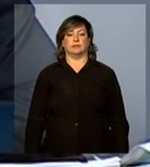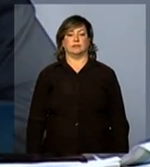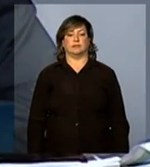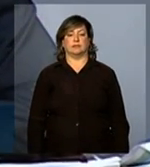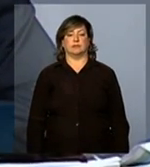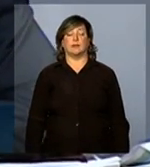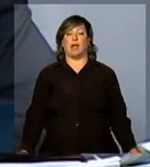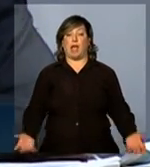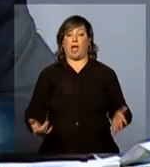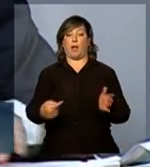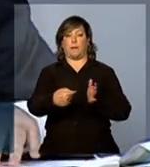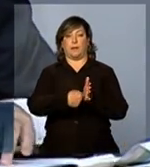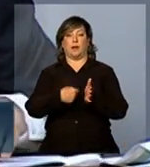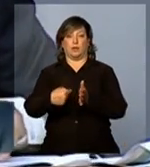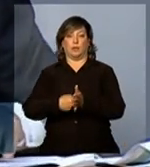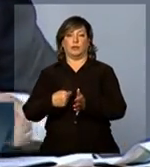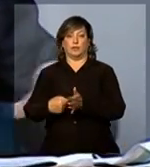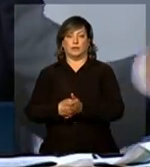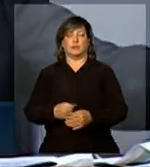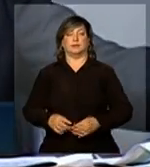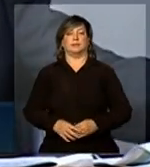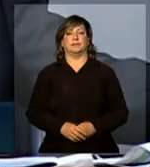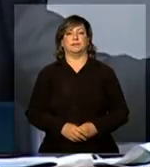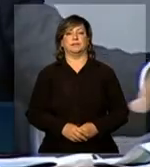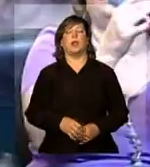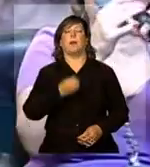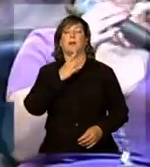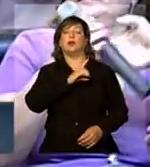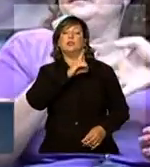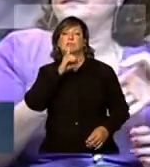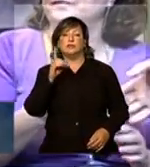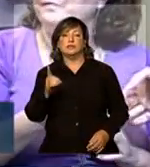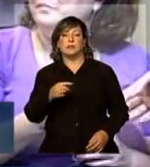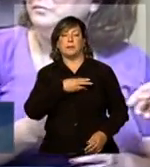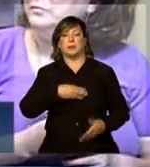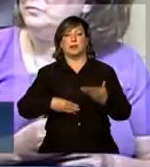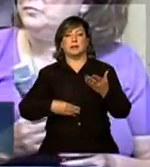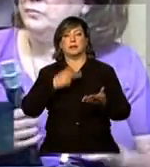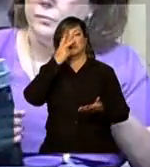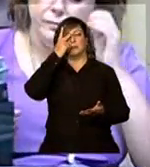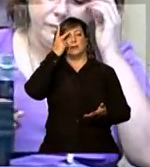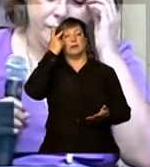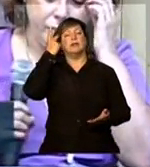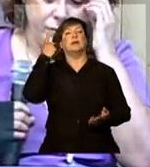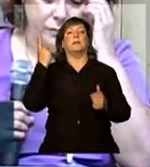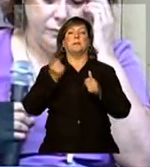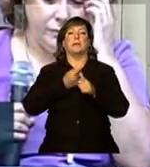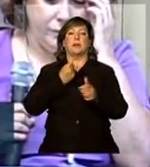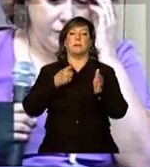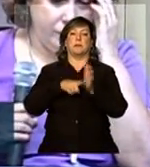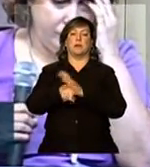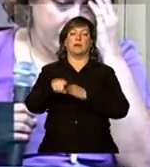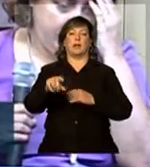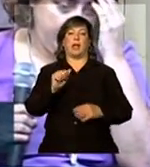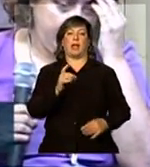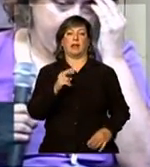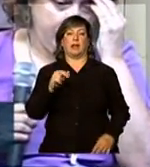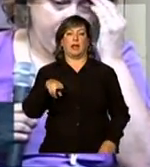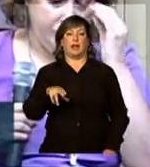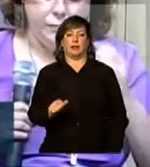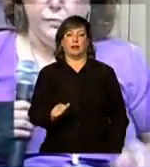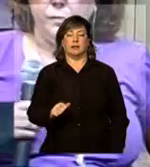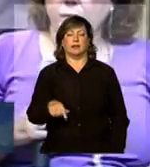Vamos às perguntas. Bom dia, ministro. A primeira pergunta é da Adriana